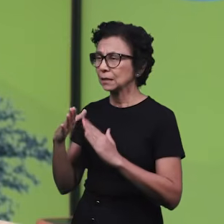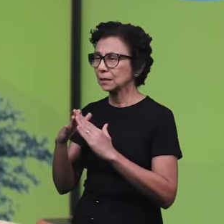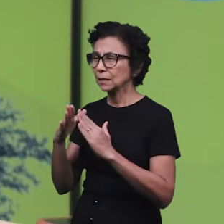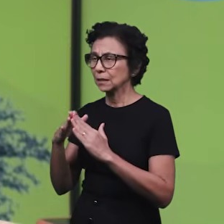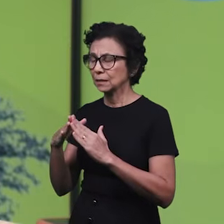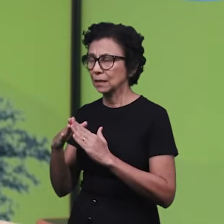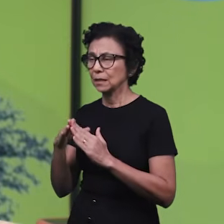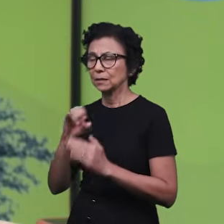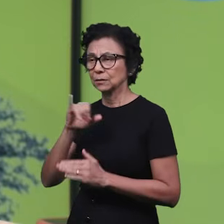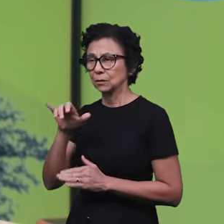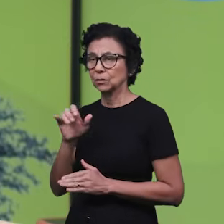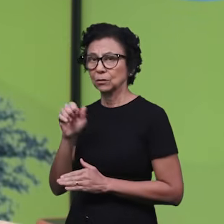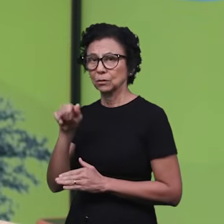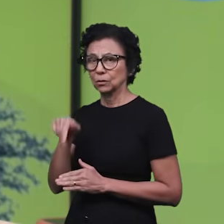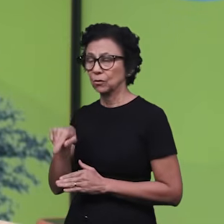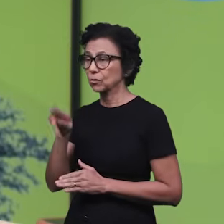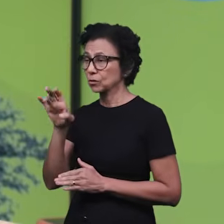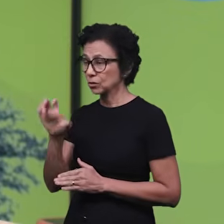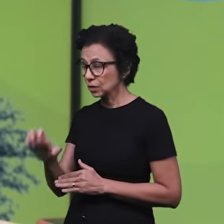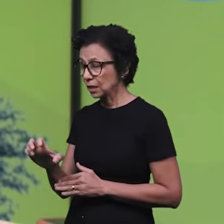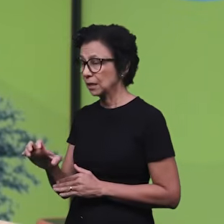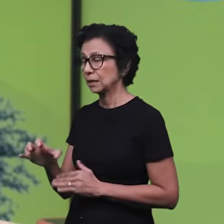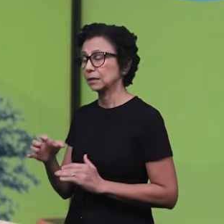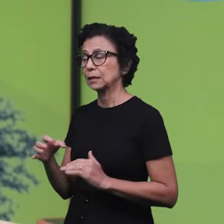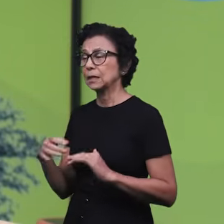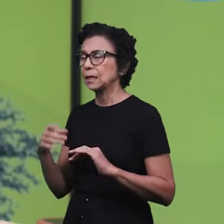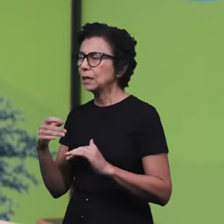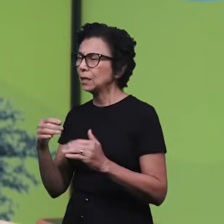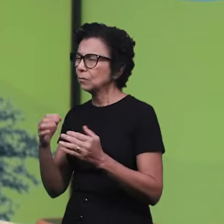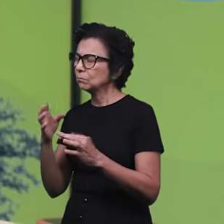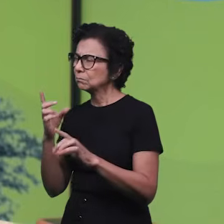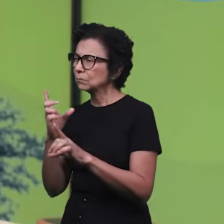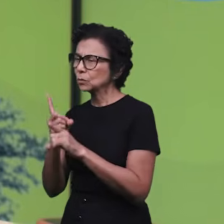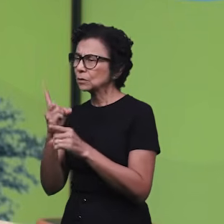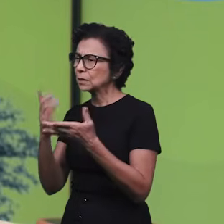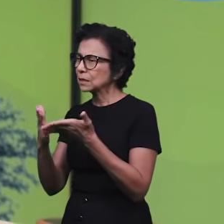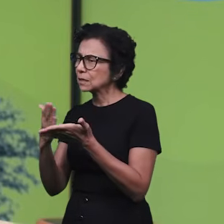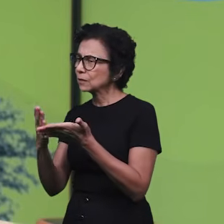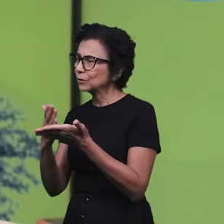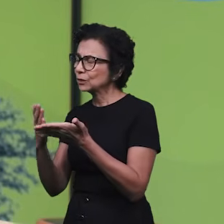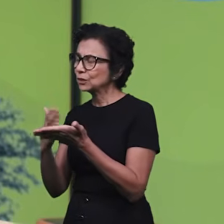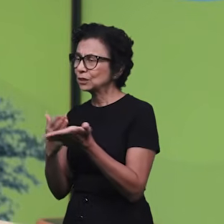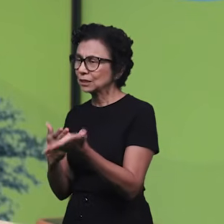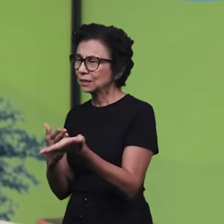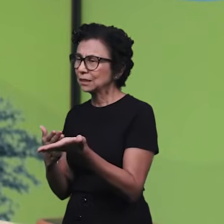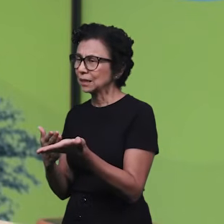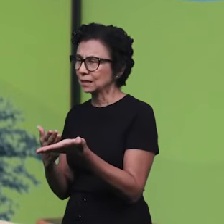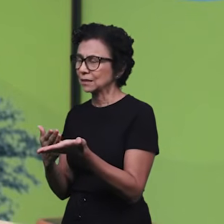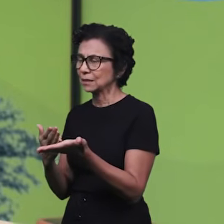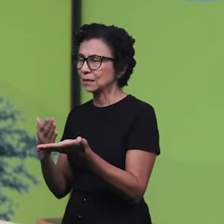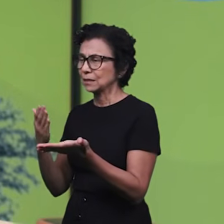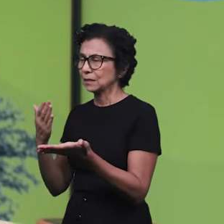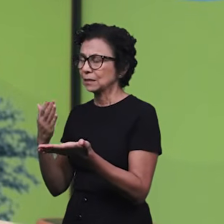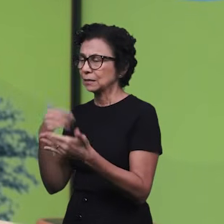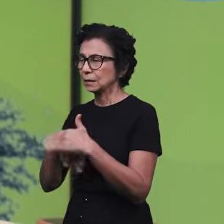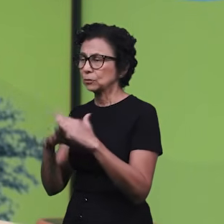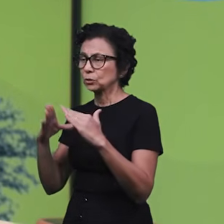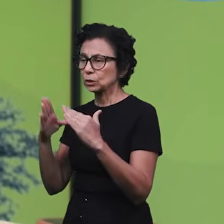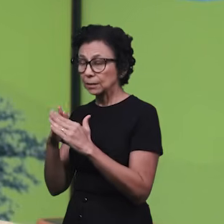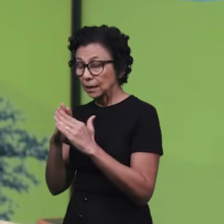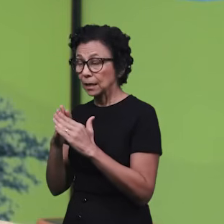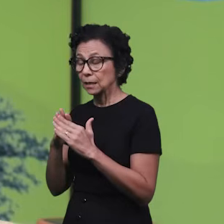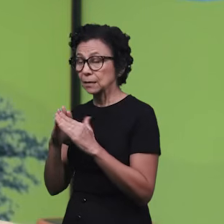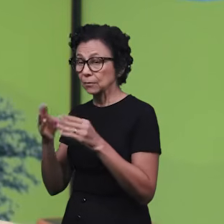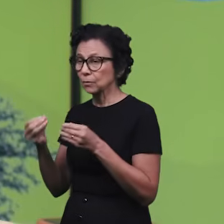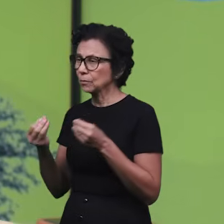aqui, dividir entre as professoras. E nós tínhamos levado a mesma revistinha, com o mesmo tema, que é o valor da salvação, que